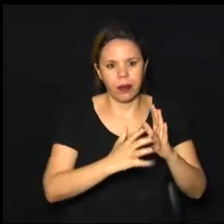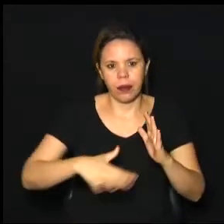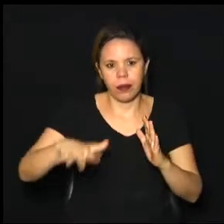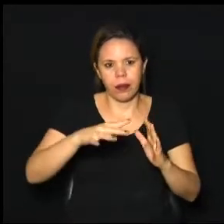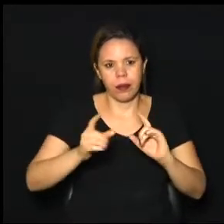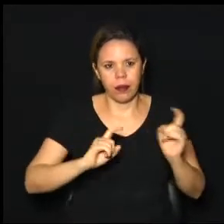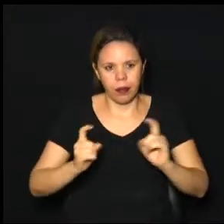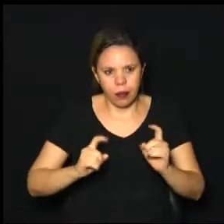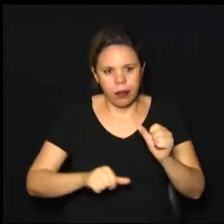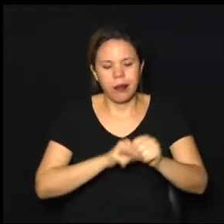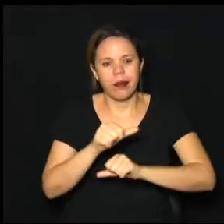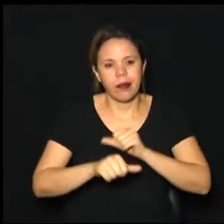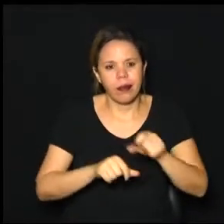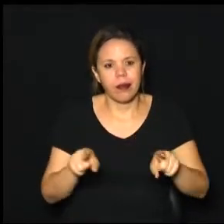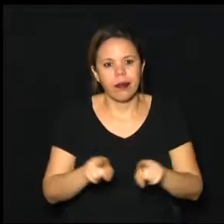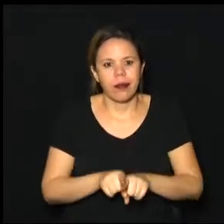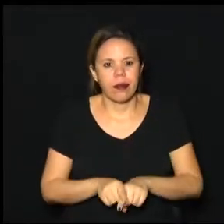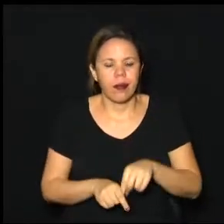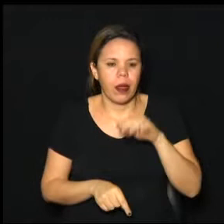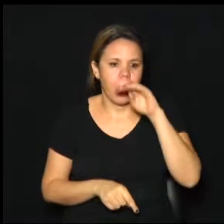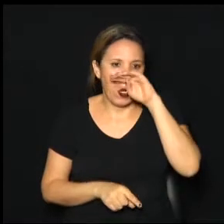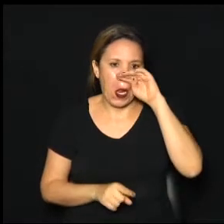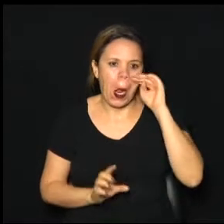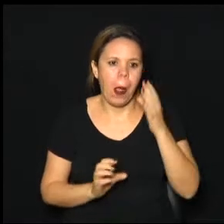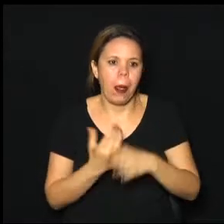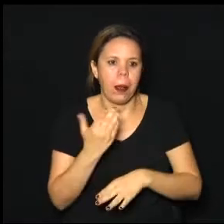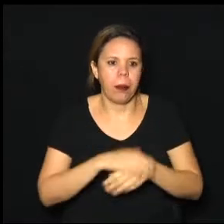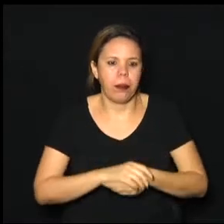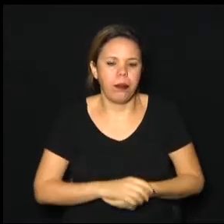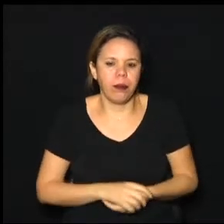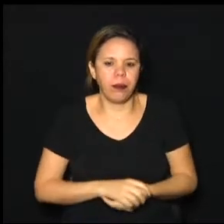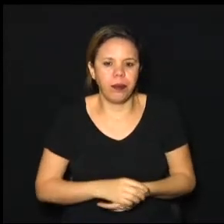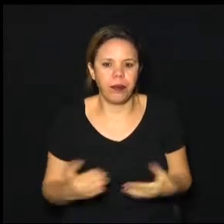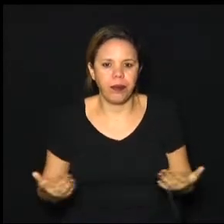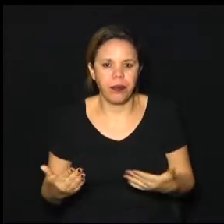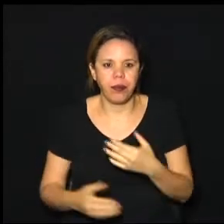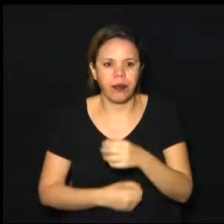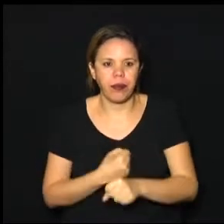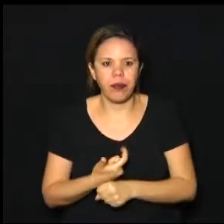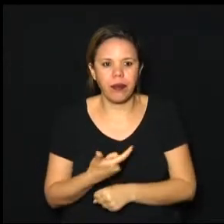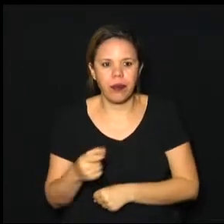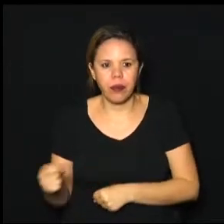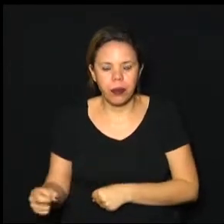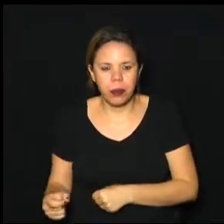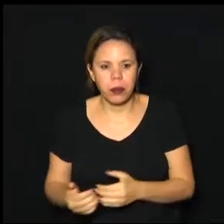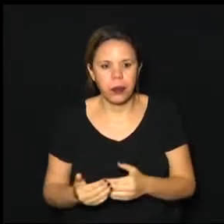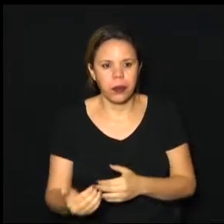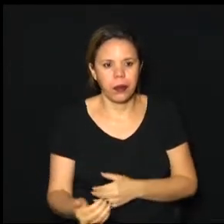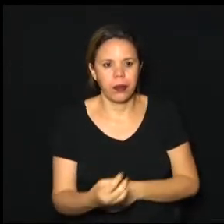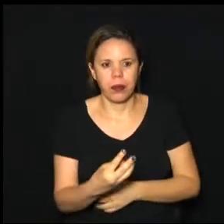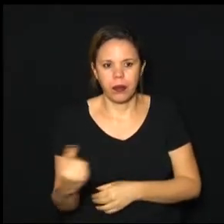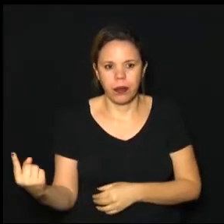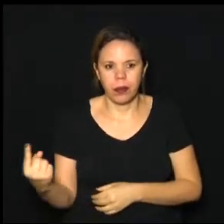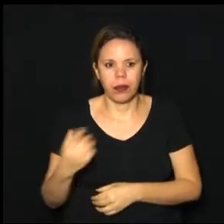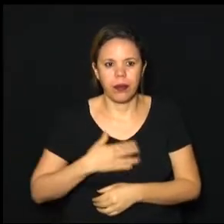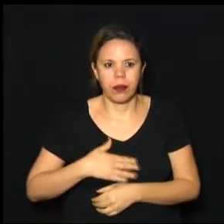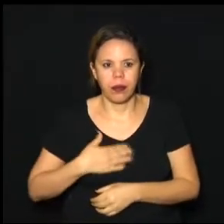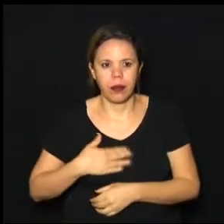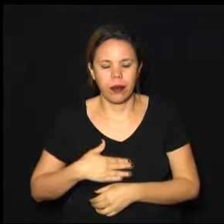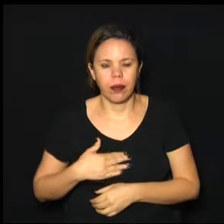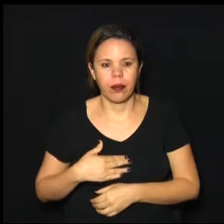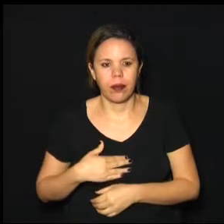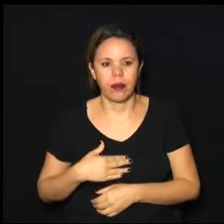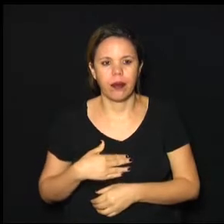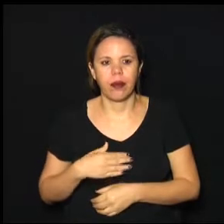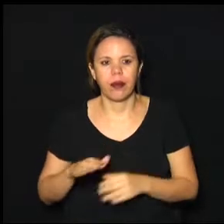também sofreram alteração. As convenções elas acontecerão agora em 2020, no período de 31 de agosto a